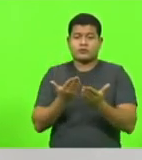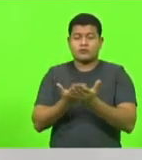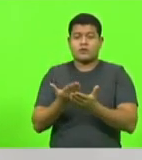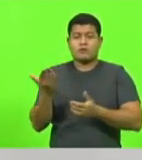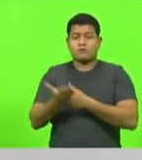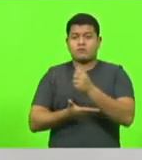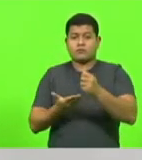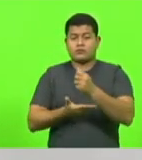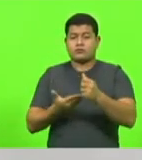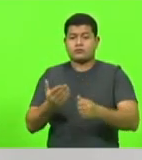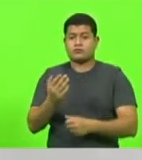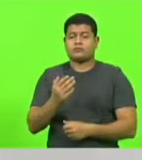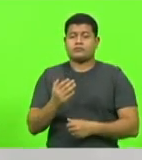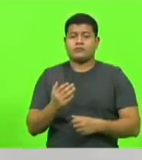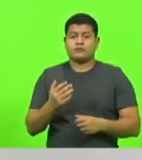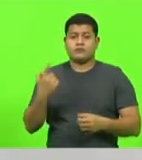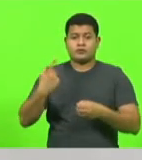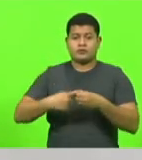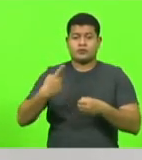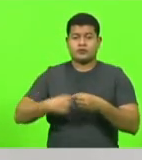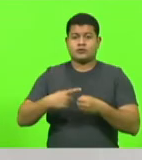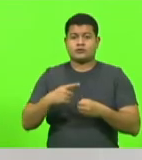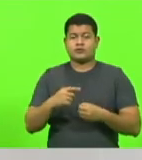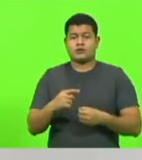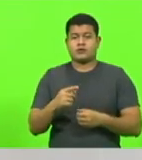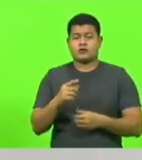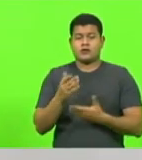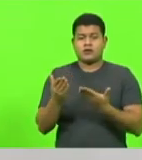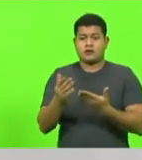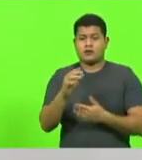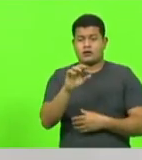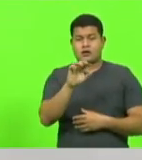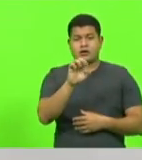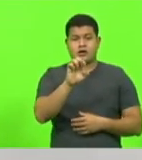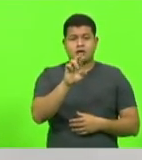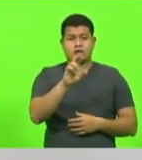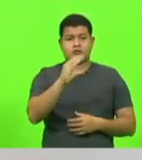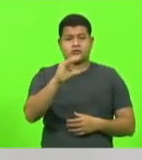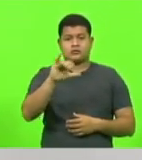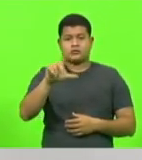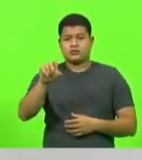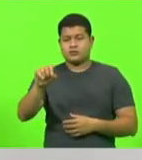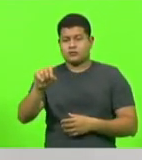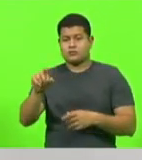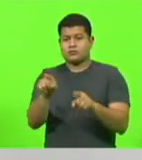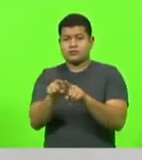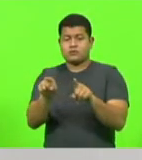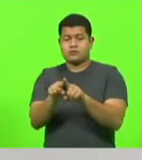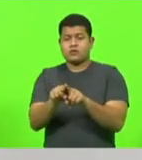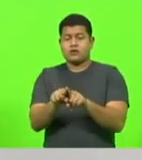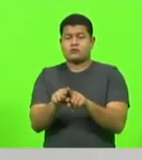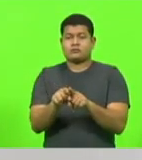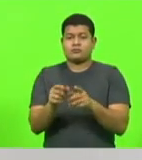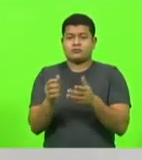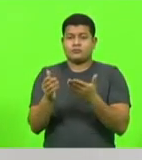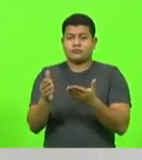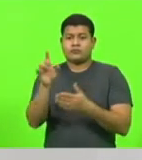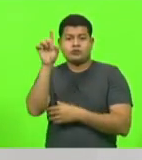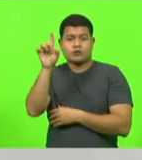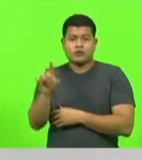Municipal Dr. Ercílio Malinowski, aos professores, a diretora da